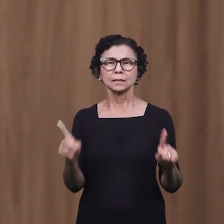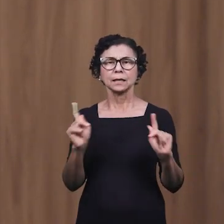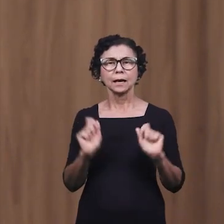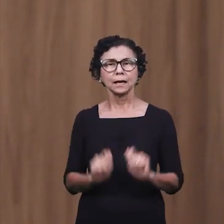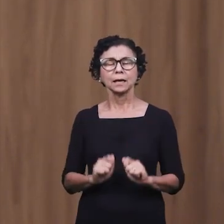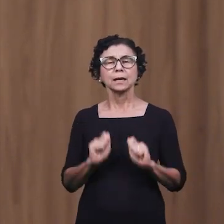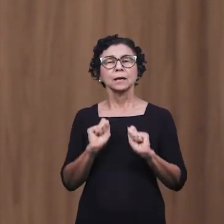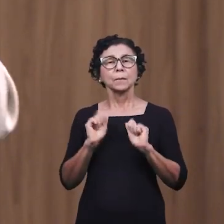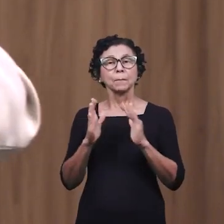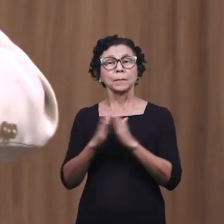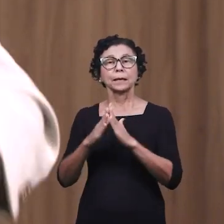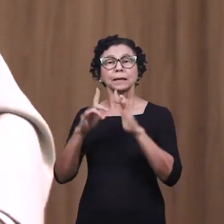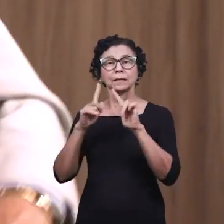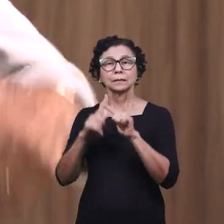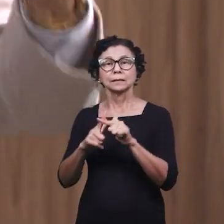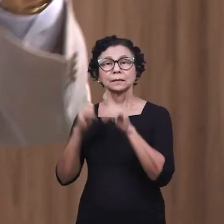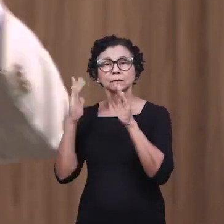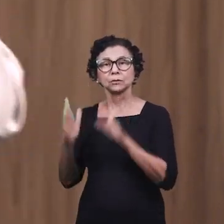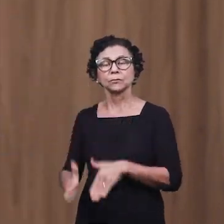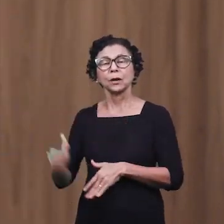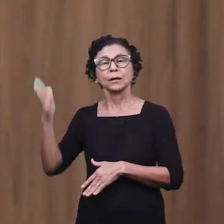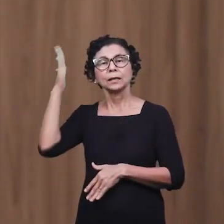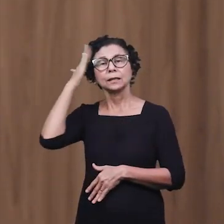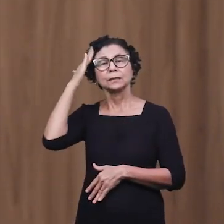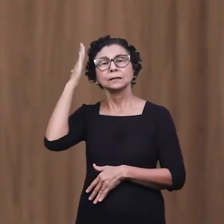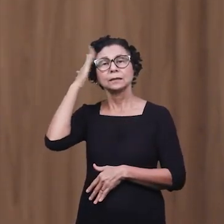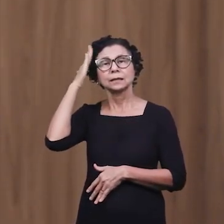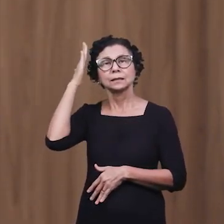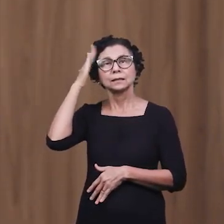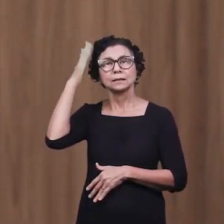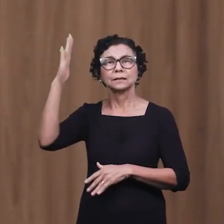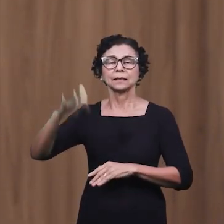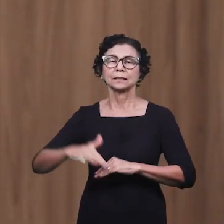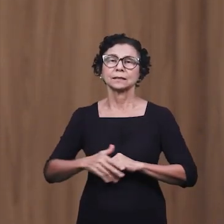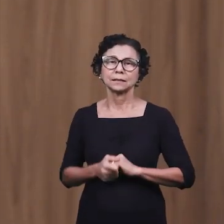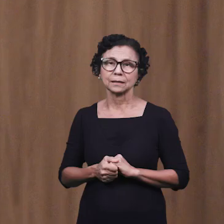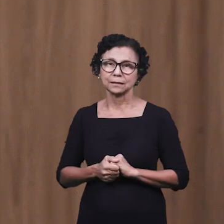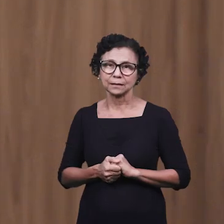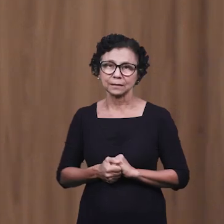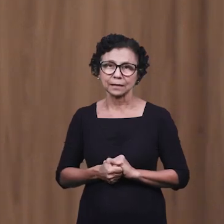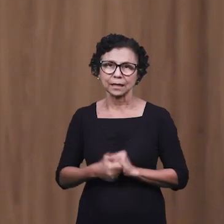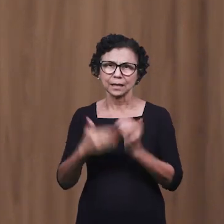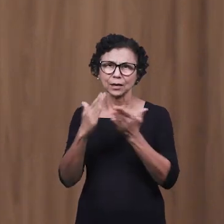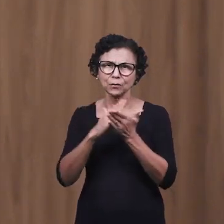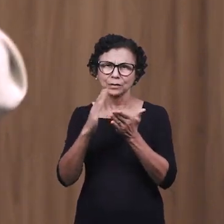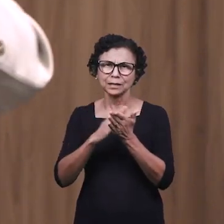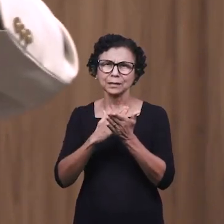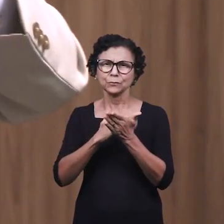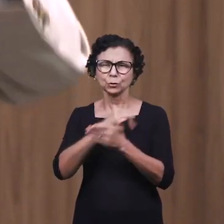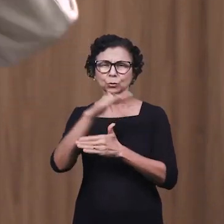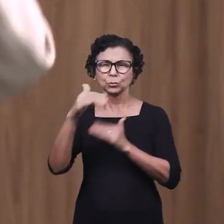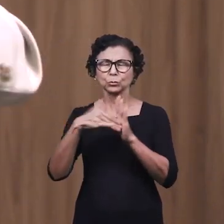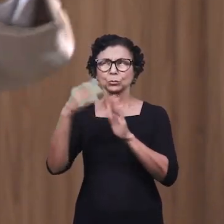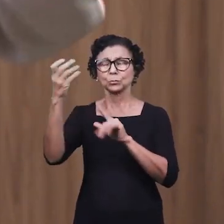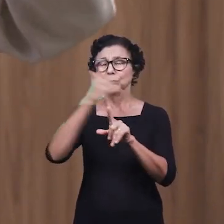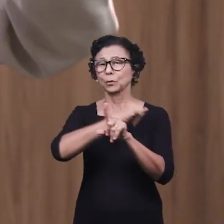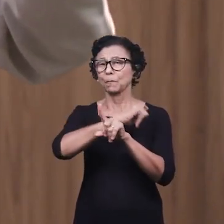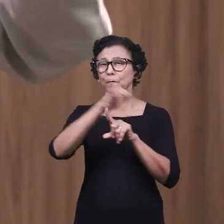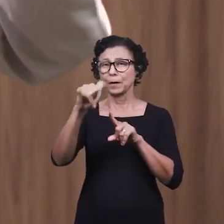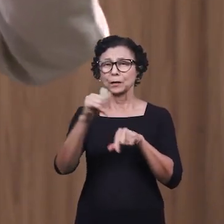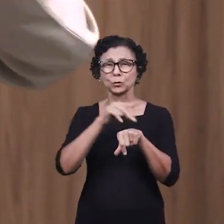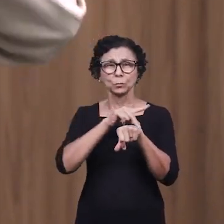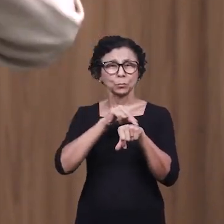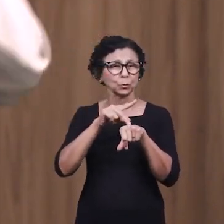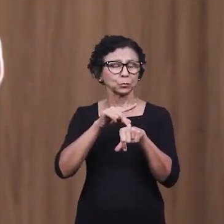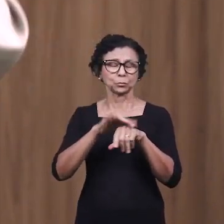a igreja entender o único, é um livro profético, essencialmente profético. Isso que tem que ser